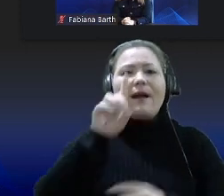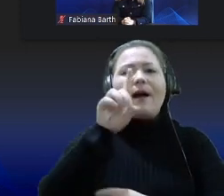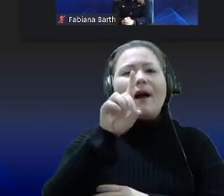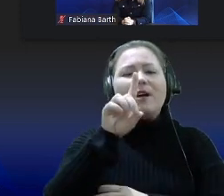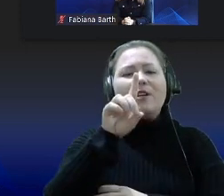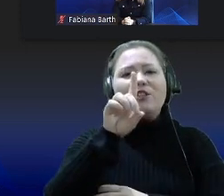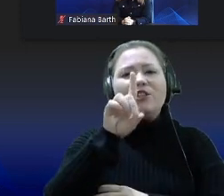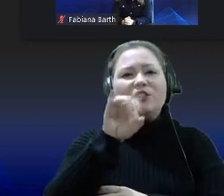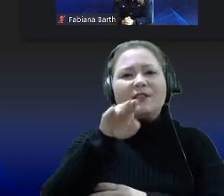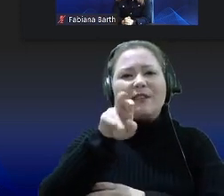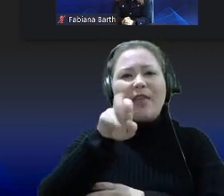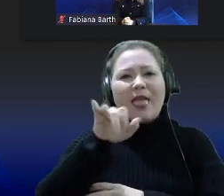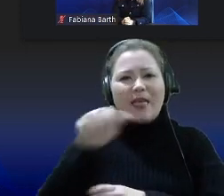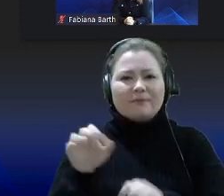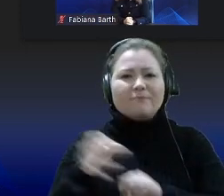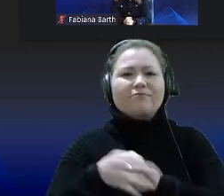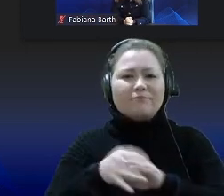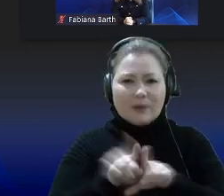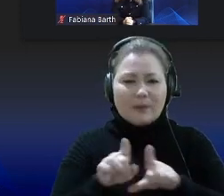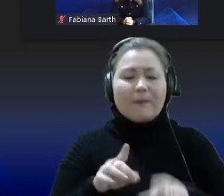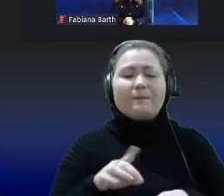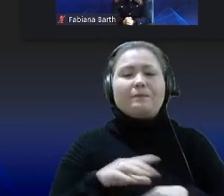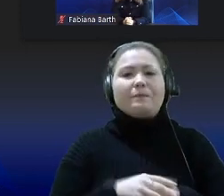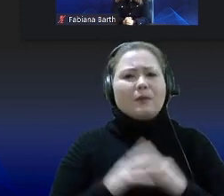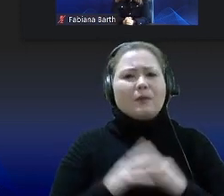Dineia Anzileiro Dalpisol.